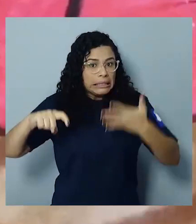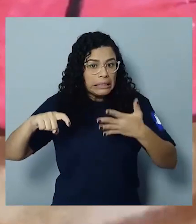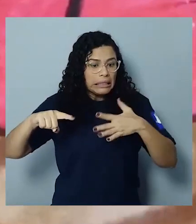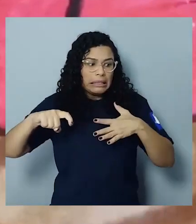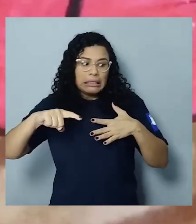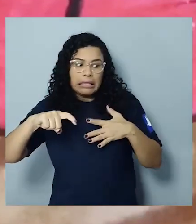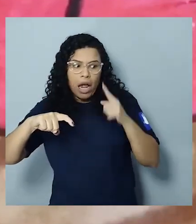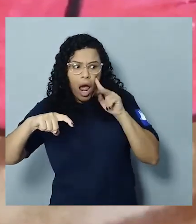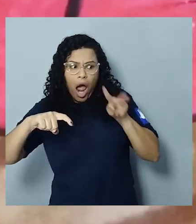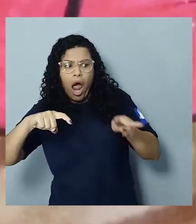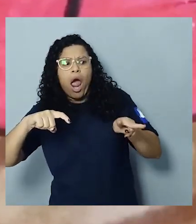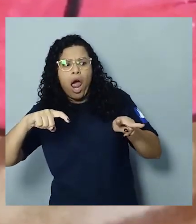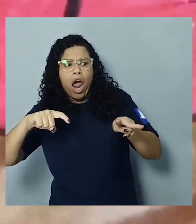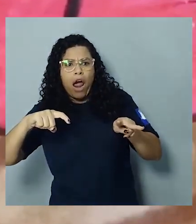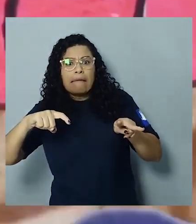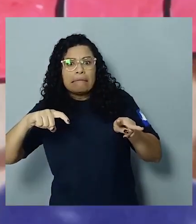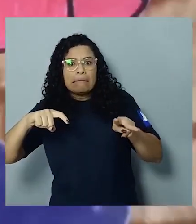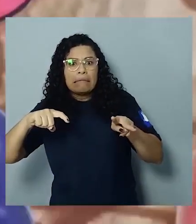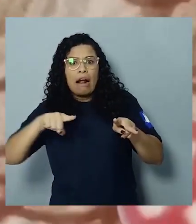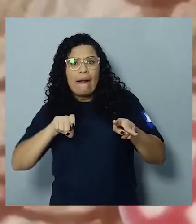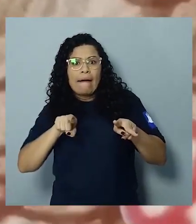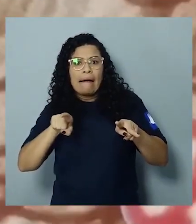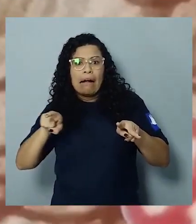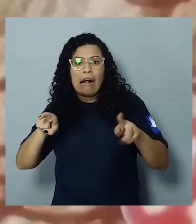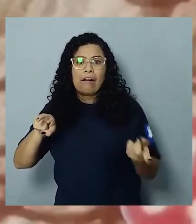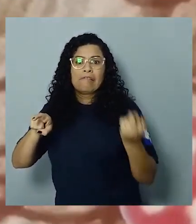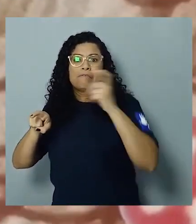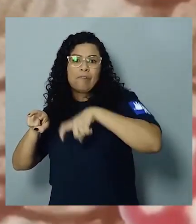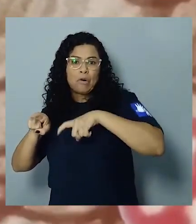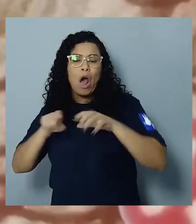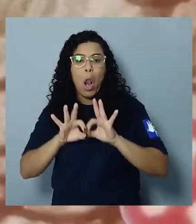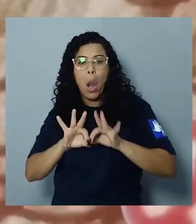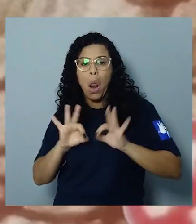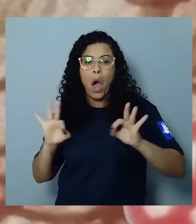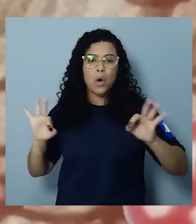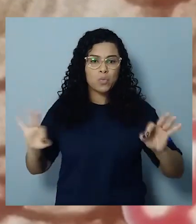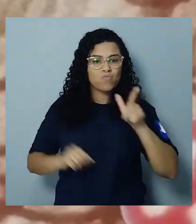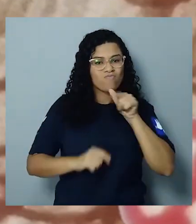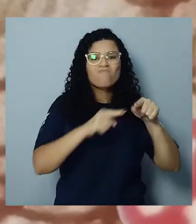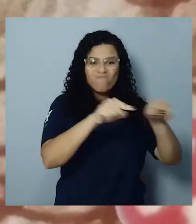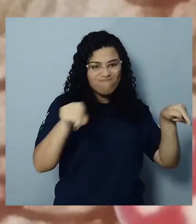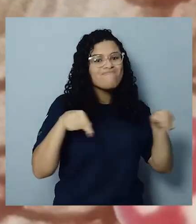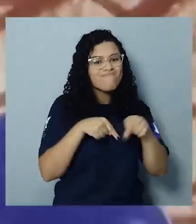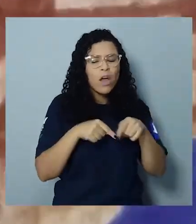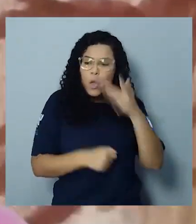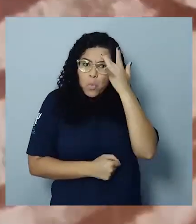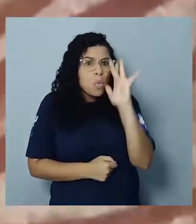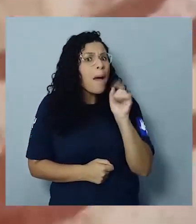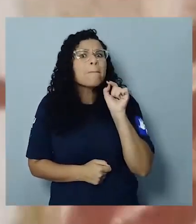assustada com a sua aparência tratou logo de sair rastejando para longe do rio